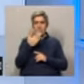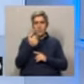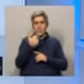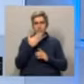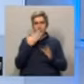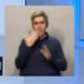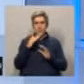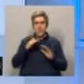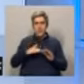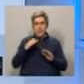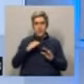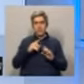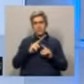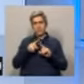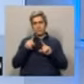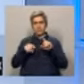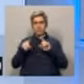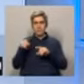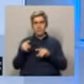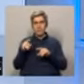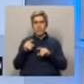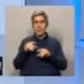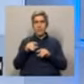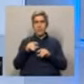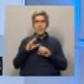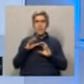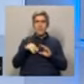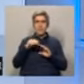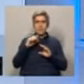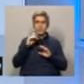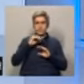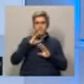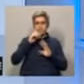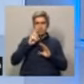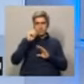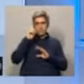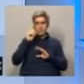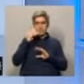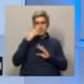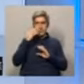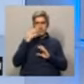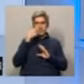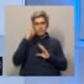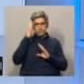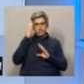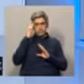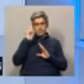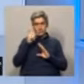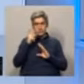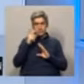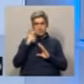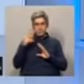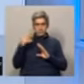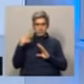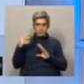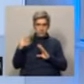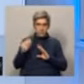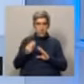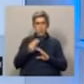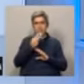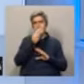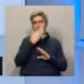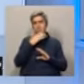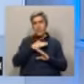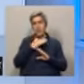modo geral, fraco, variável, sem uma direção definida, exceto nas terras altas, onde ele irá, principalmente a partir da tarde, começar a soprar do sudoeste, fraco